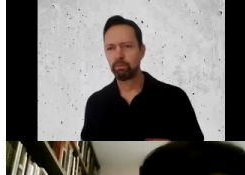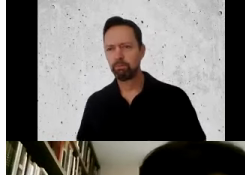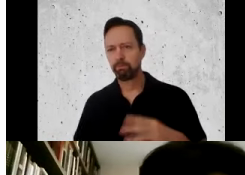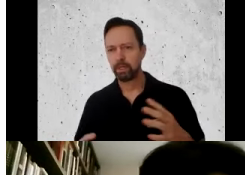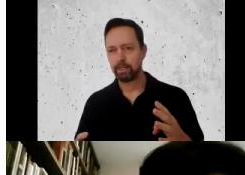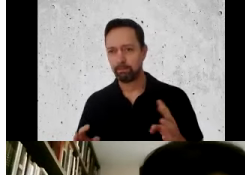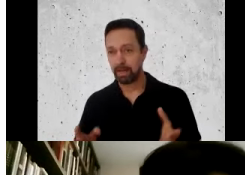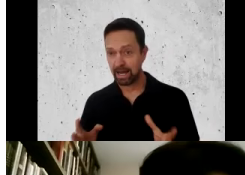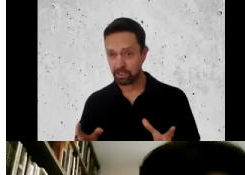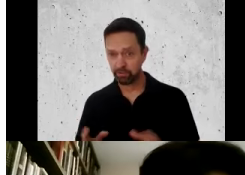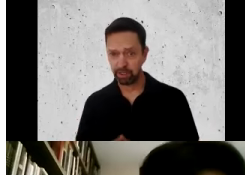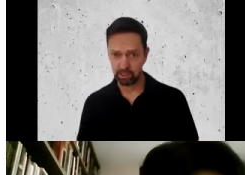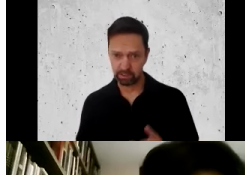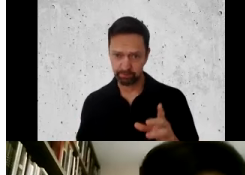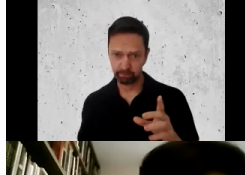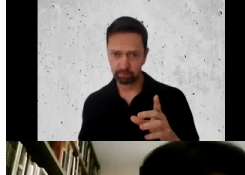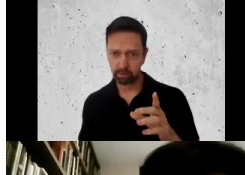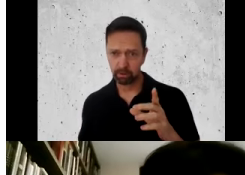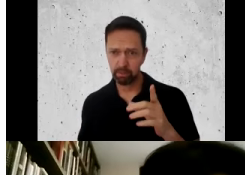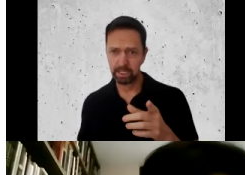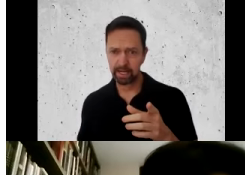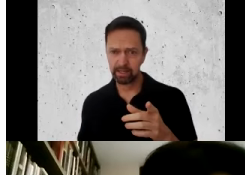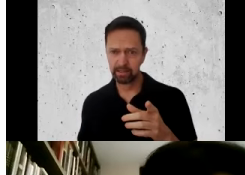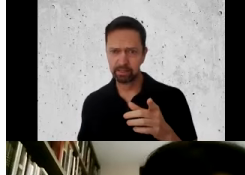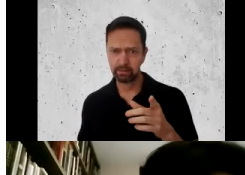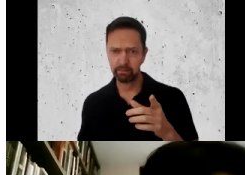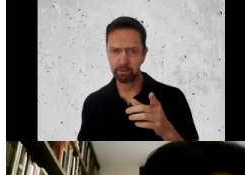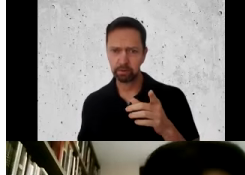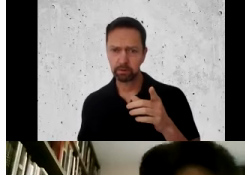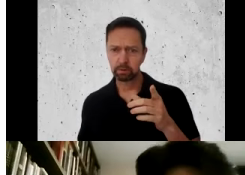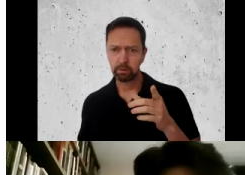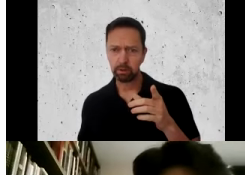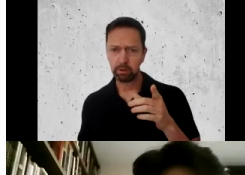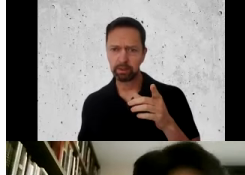quatro áreas diferentes. Minerais,